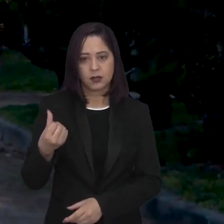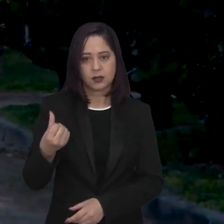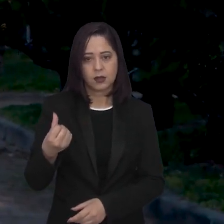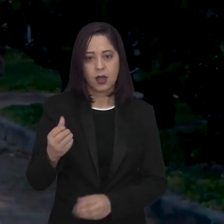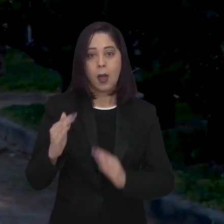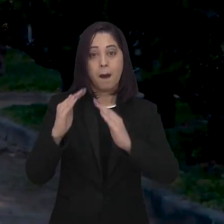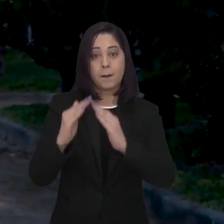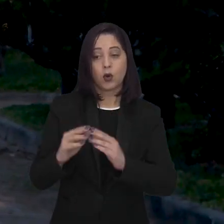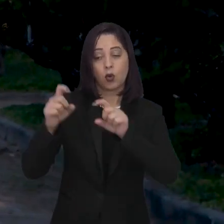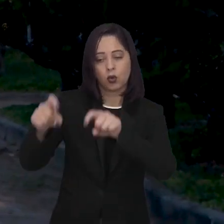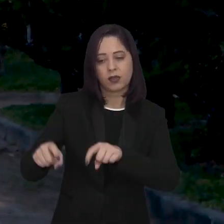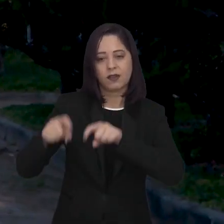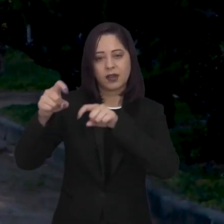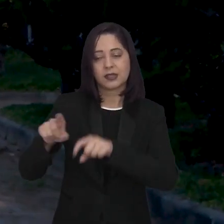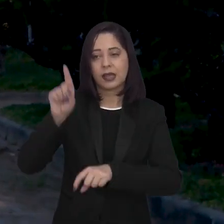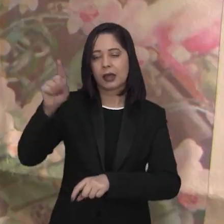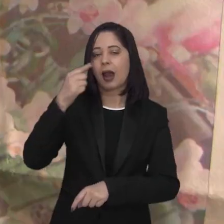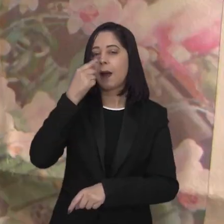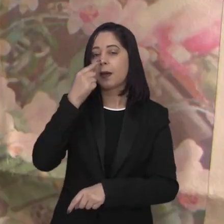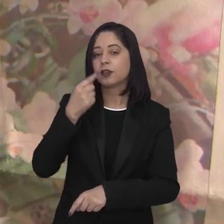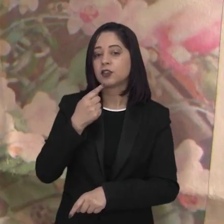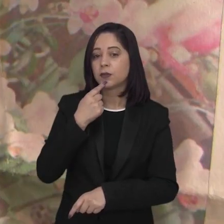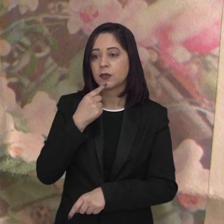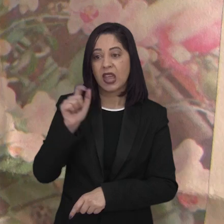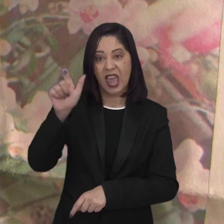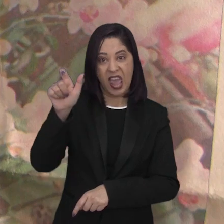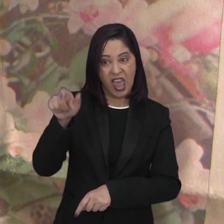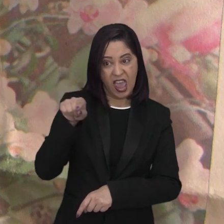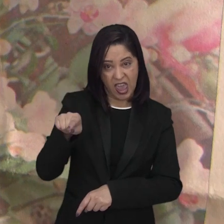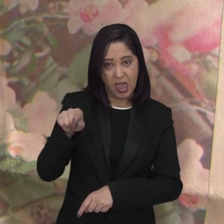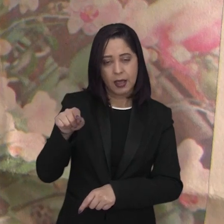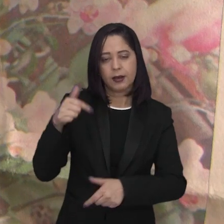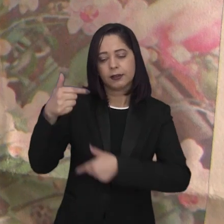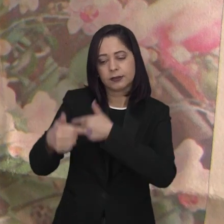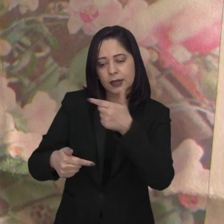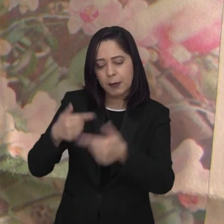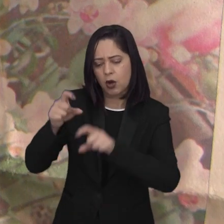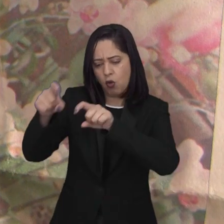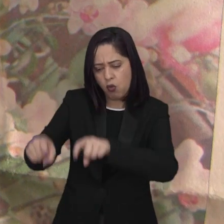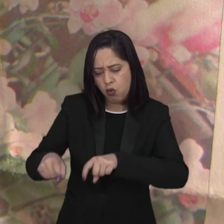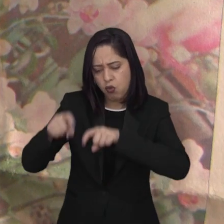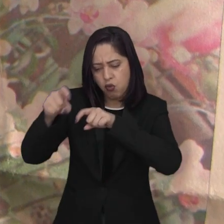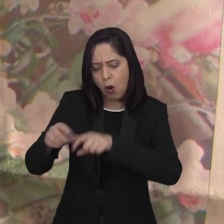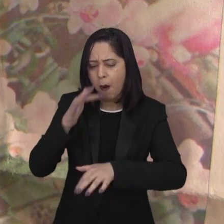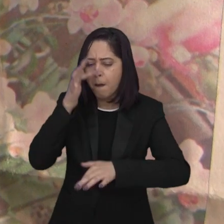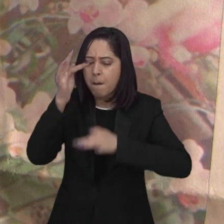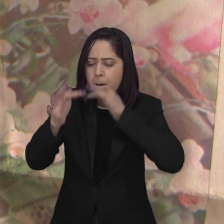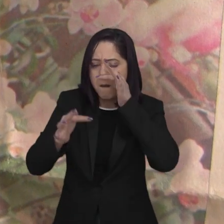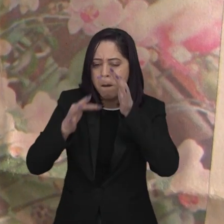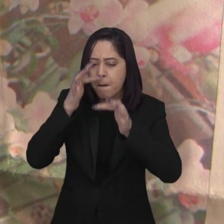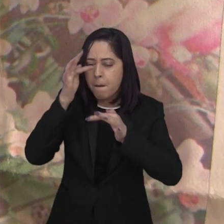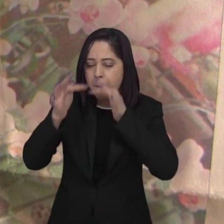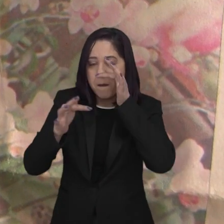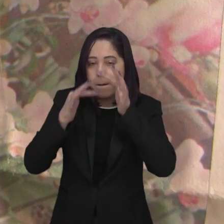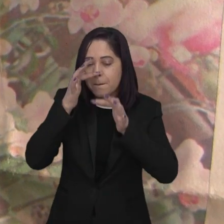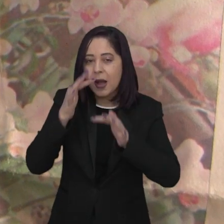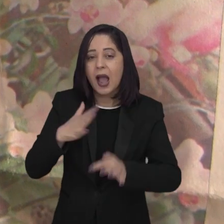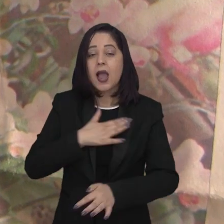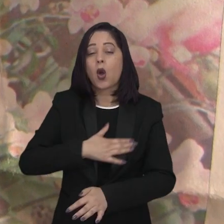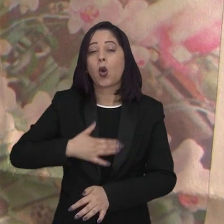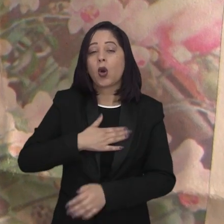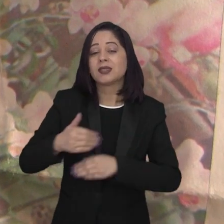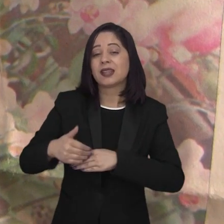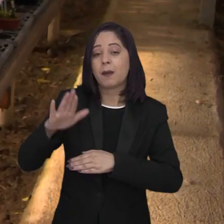nessa fazenda em Eugênio de Melo. Trabalhou com o cultivo de diversas flores e plantas, mas se especializou